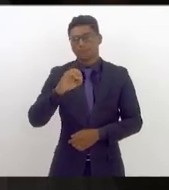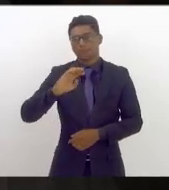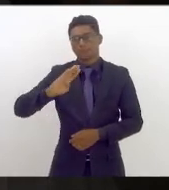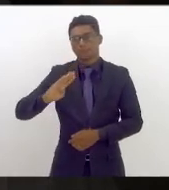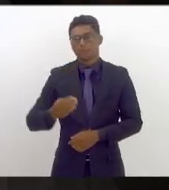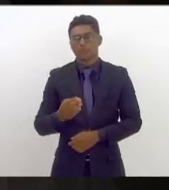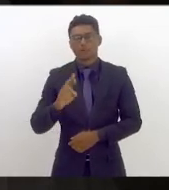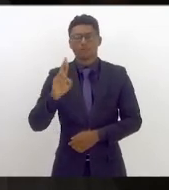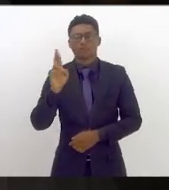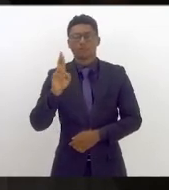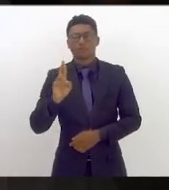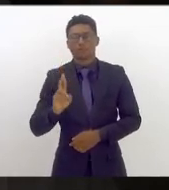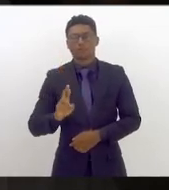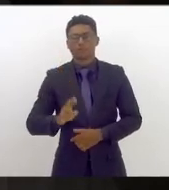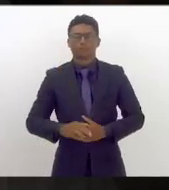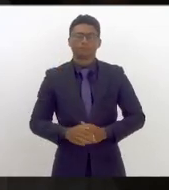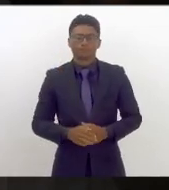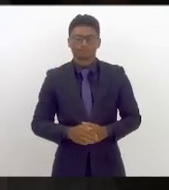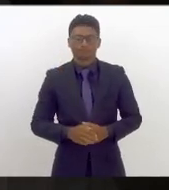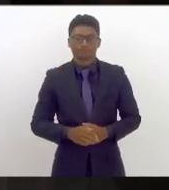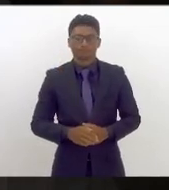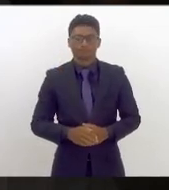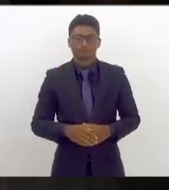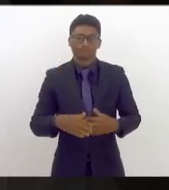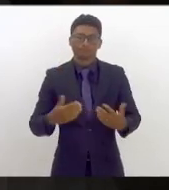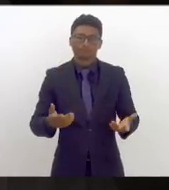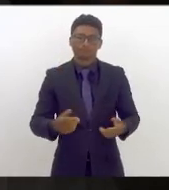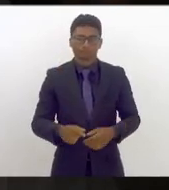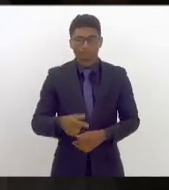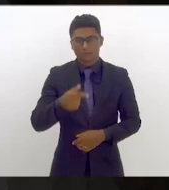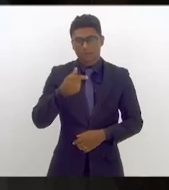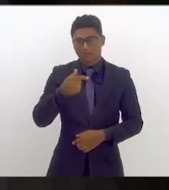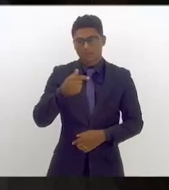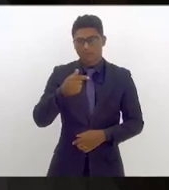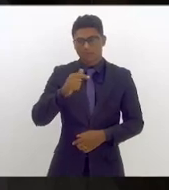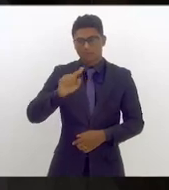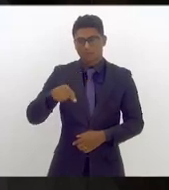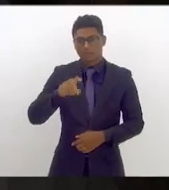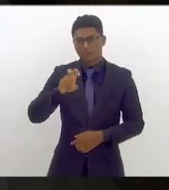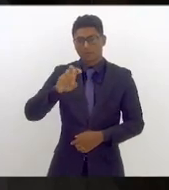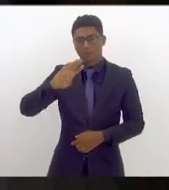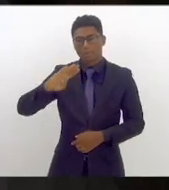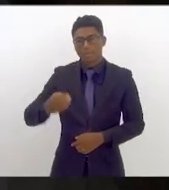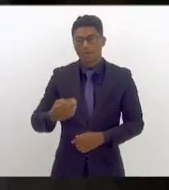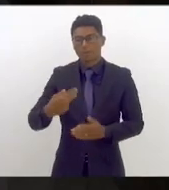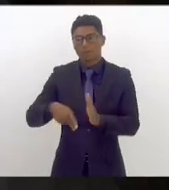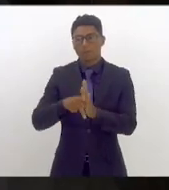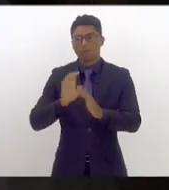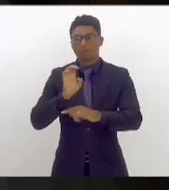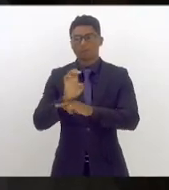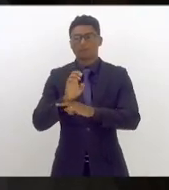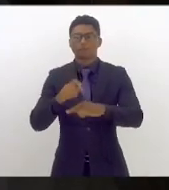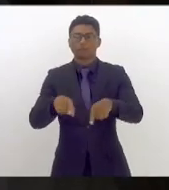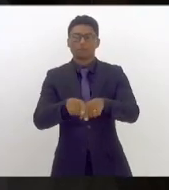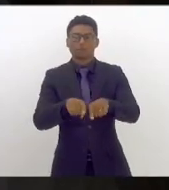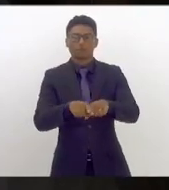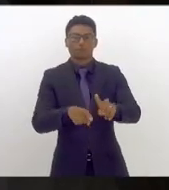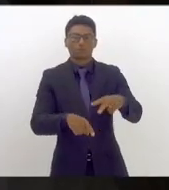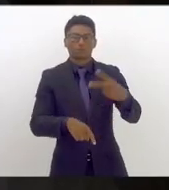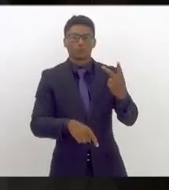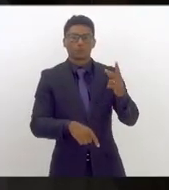reais. Por via de consequência, 7 bilhões e meio do Estado, 2 bilhões e meio